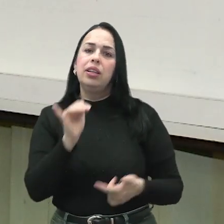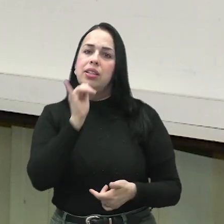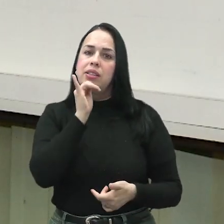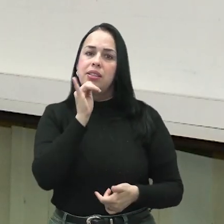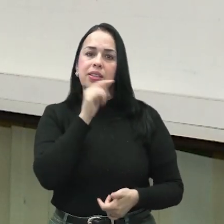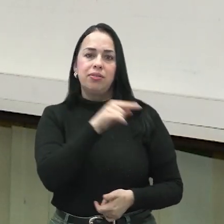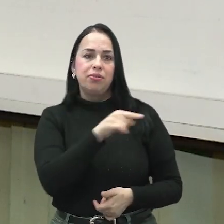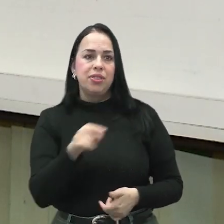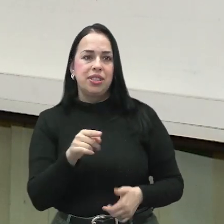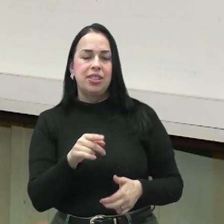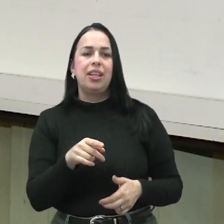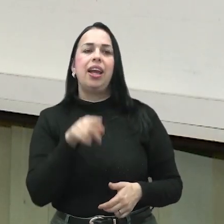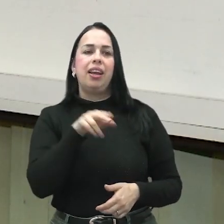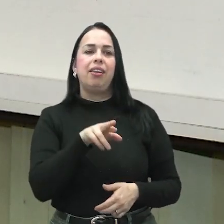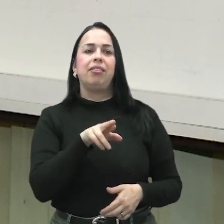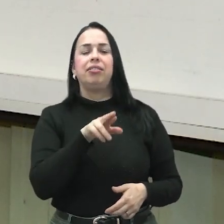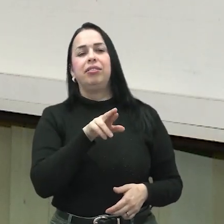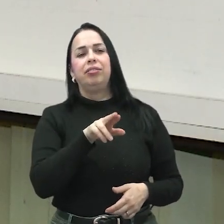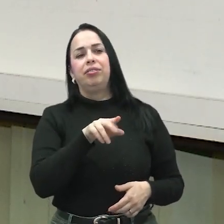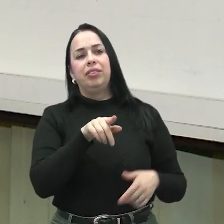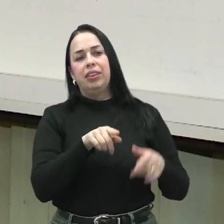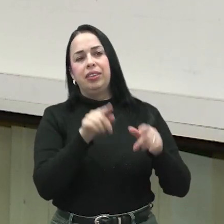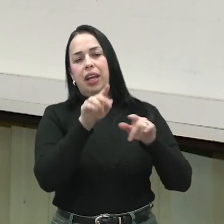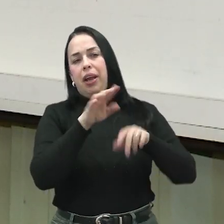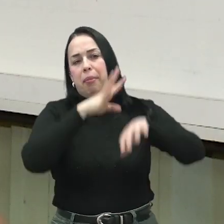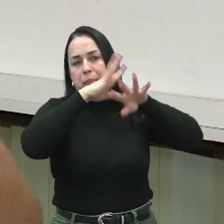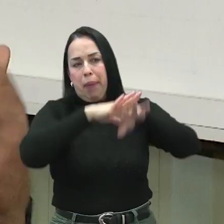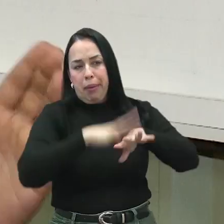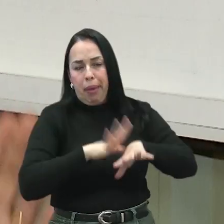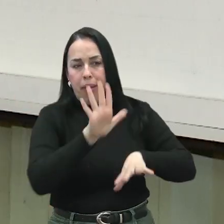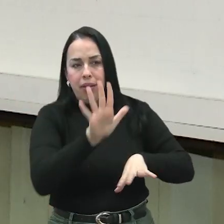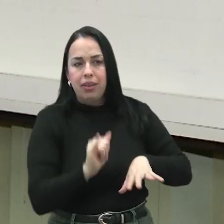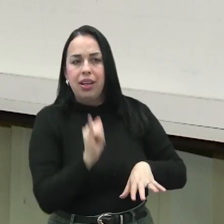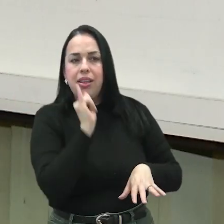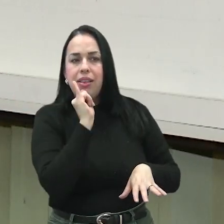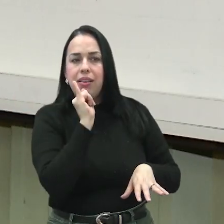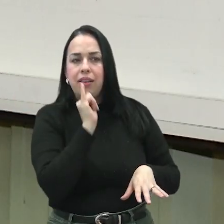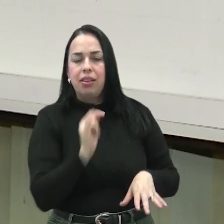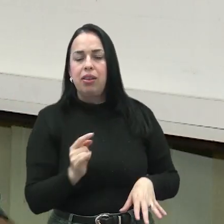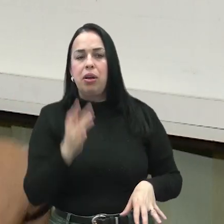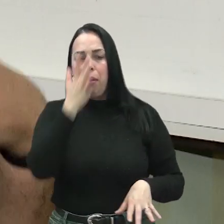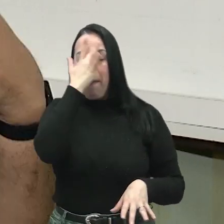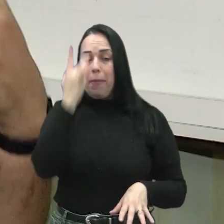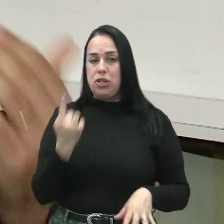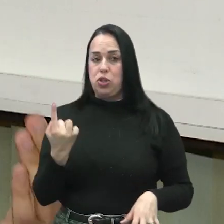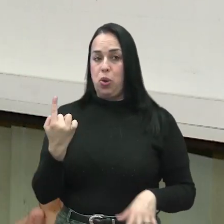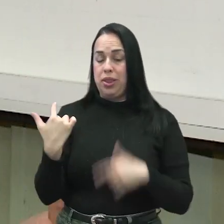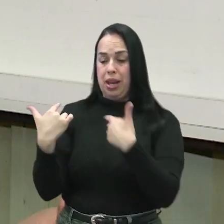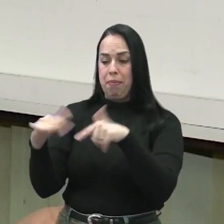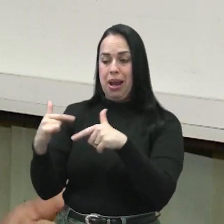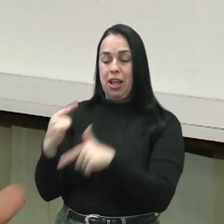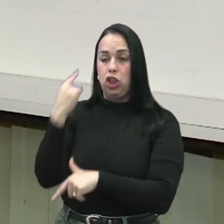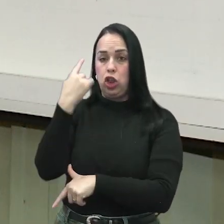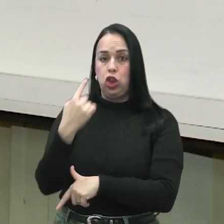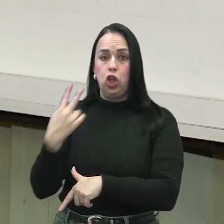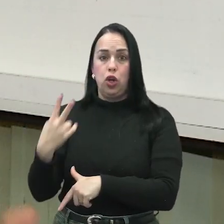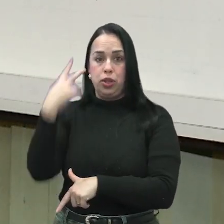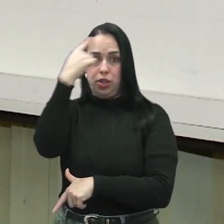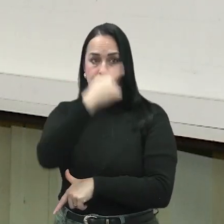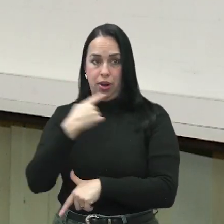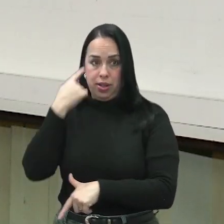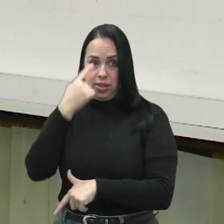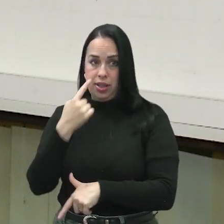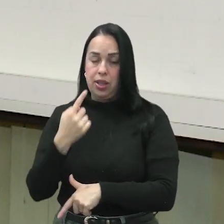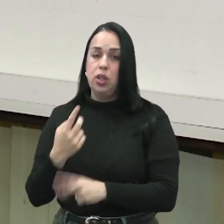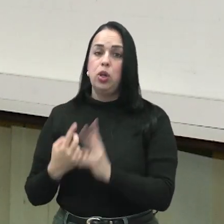Então, por exemplo, no 7º ano você tem regra de 3. Você tem lá uma situação, uma pessoa faz um serviço em 12 horas, 2 pessoas